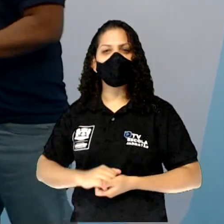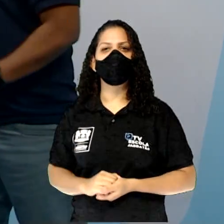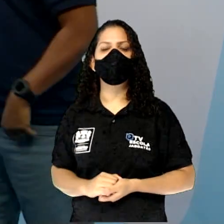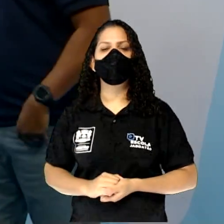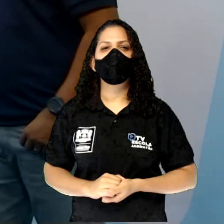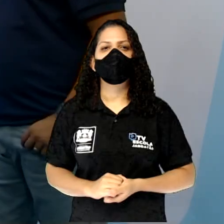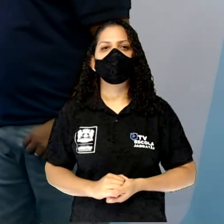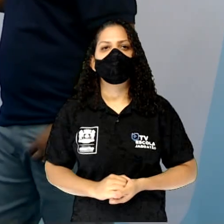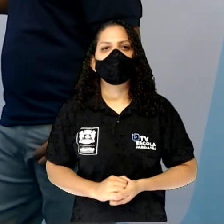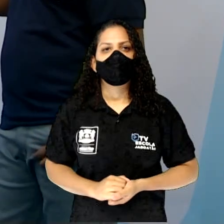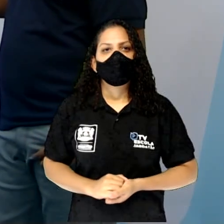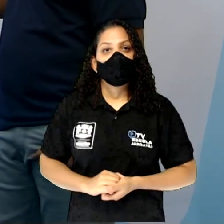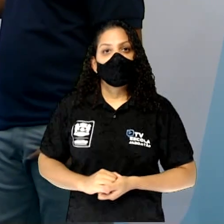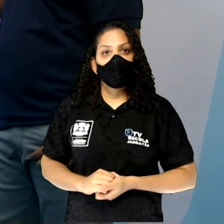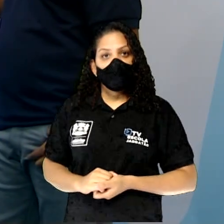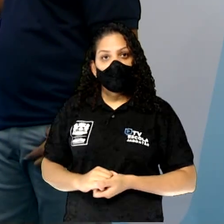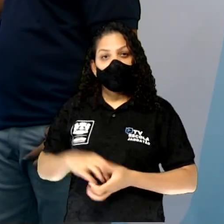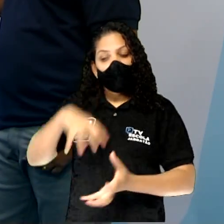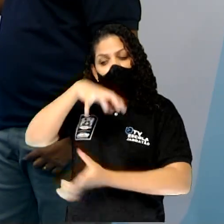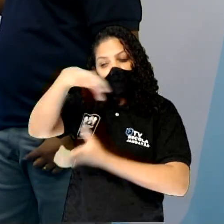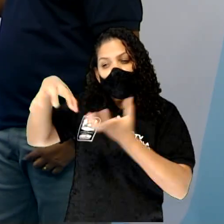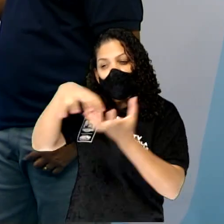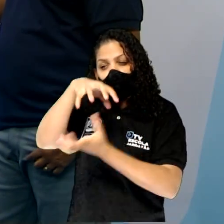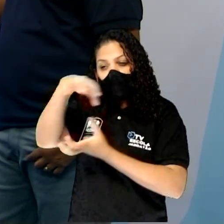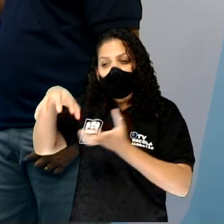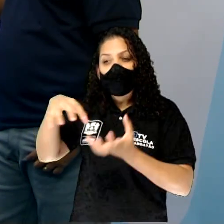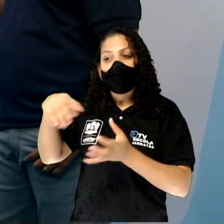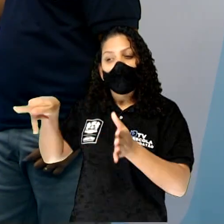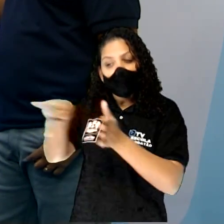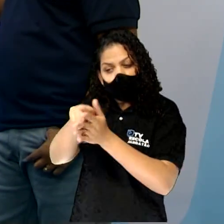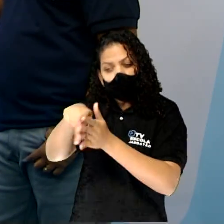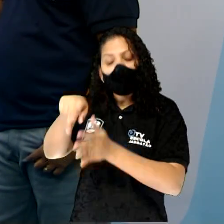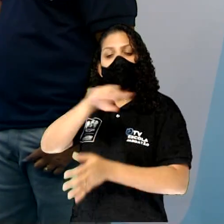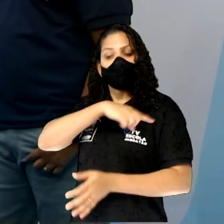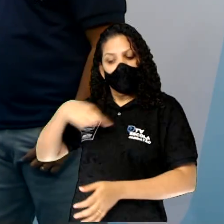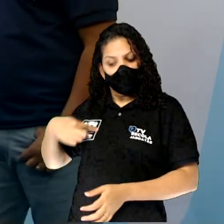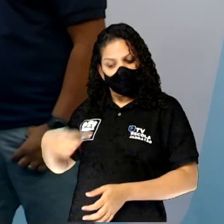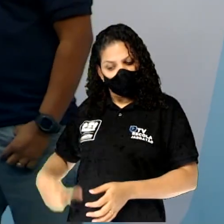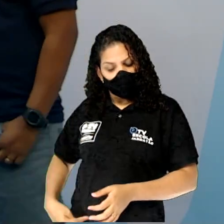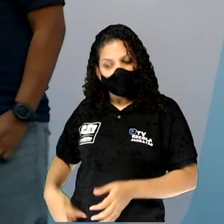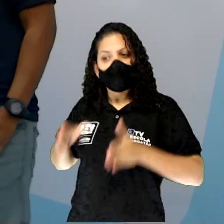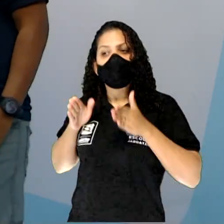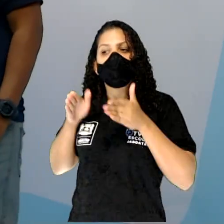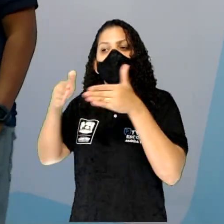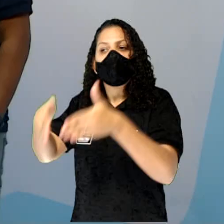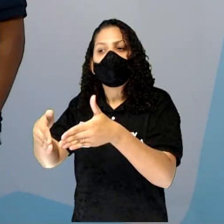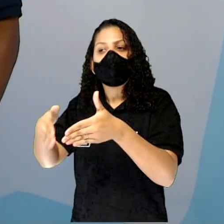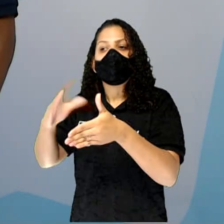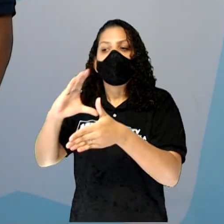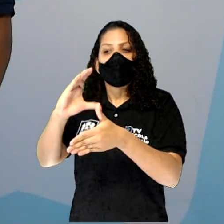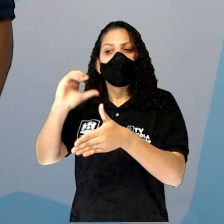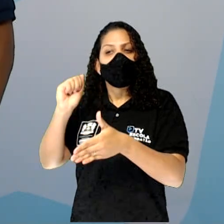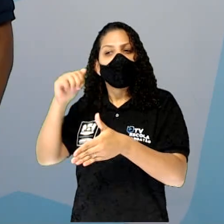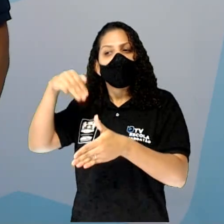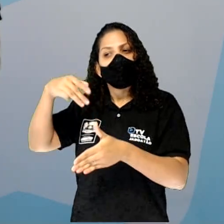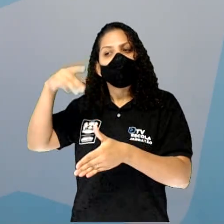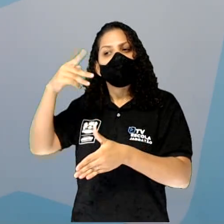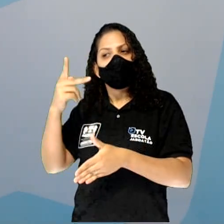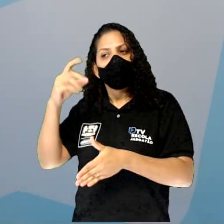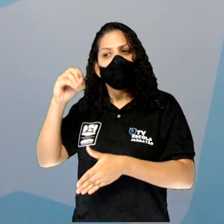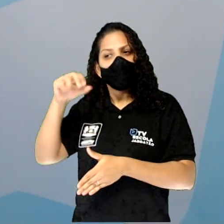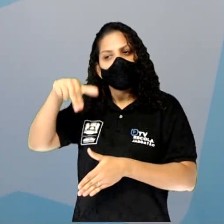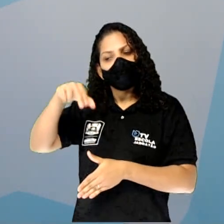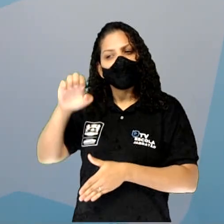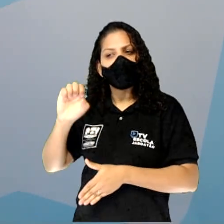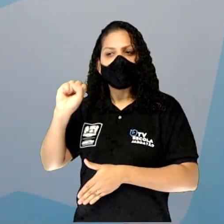A Revolução Chinesa foi essencialmente camponesa Então tivemos uma revolução